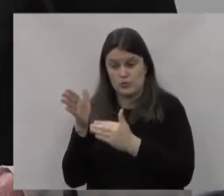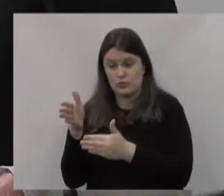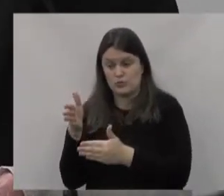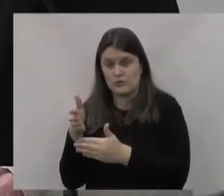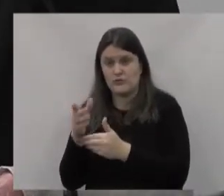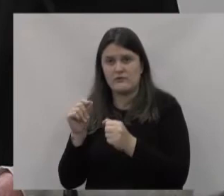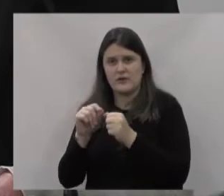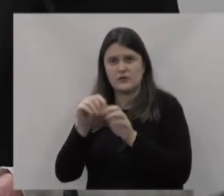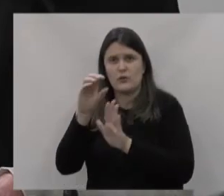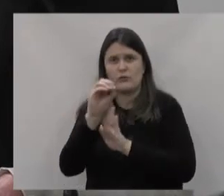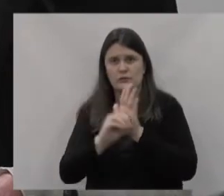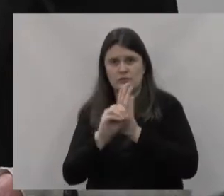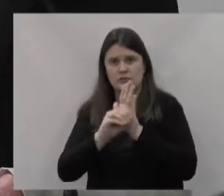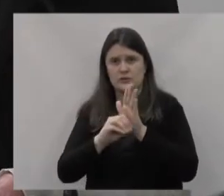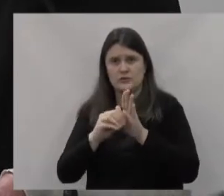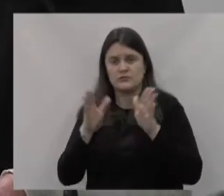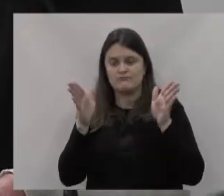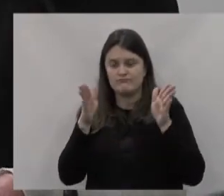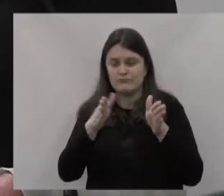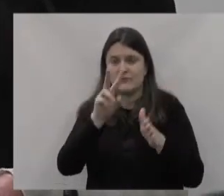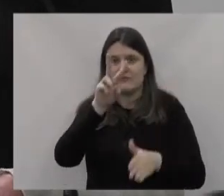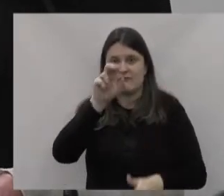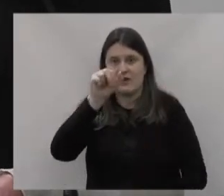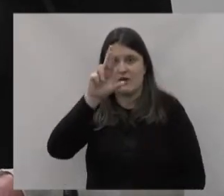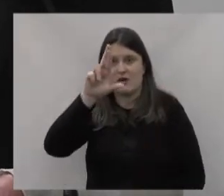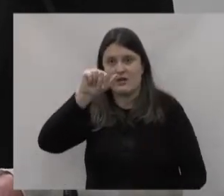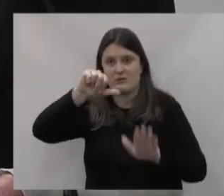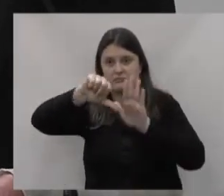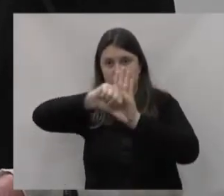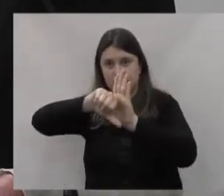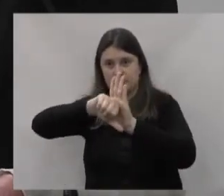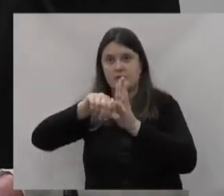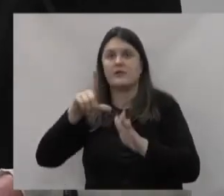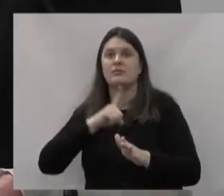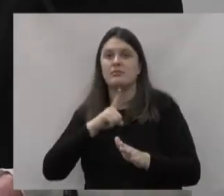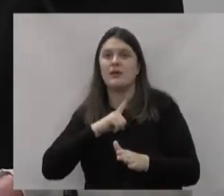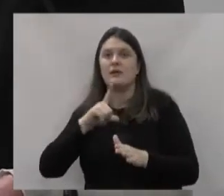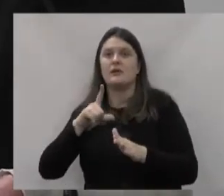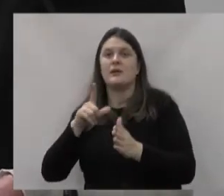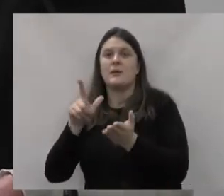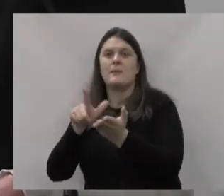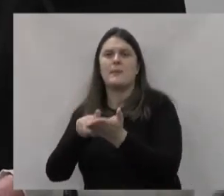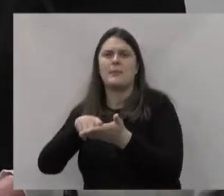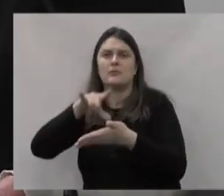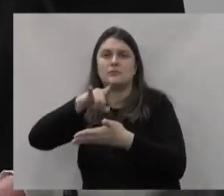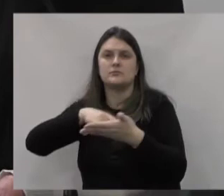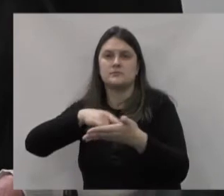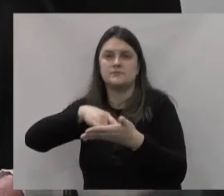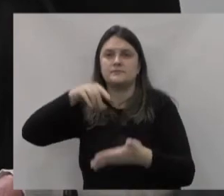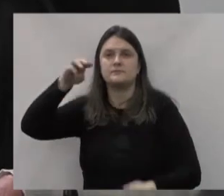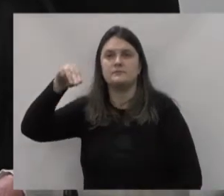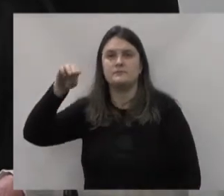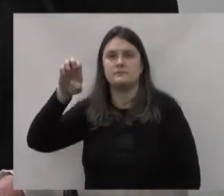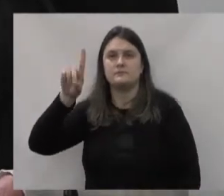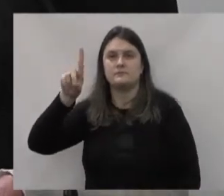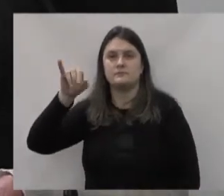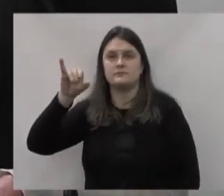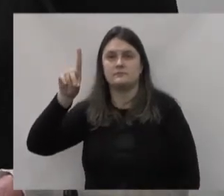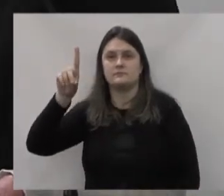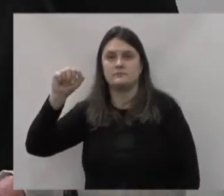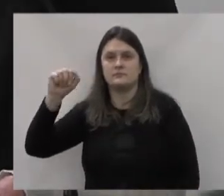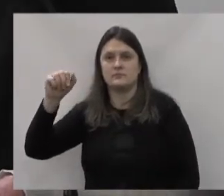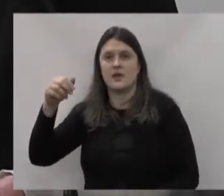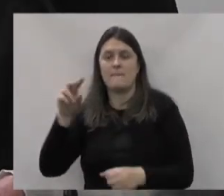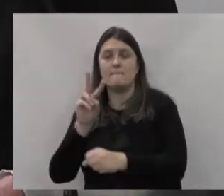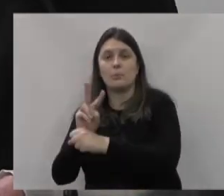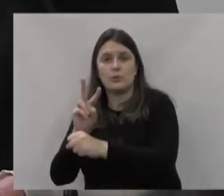mandamos um ofício para a primeira criminal, porque na primeira criminal já havia uma medida de proteção de violência doméstica gerada contra esse núcleo familiar, e